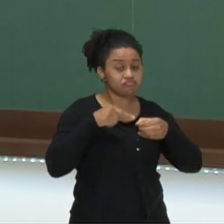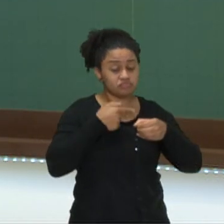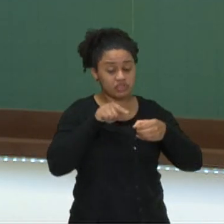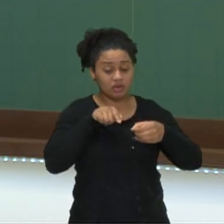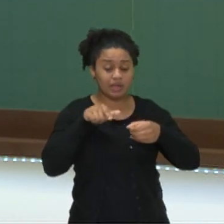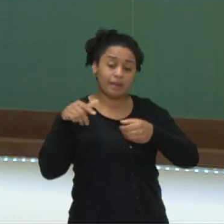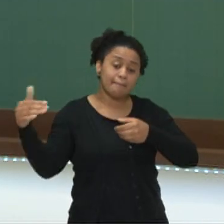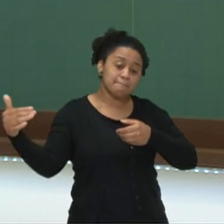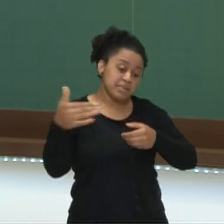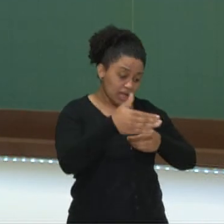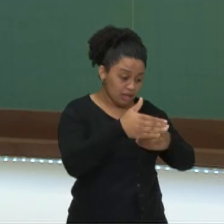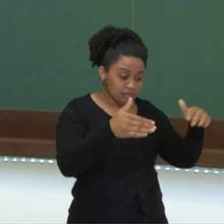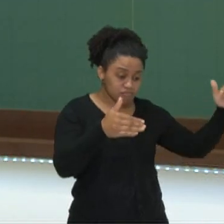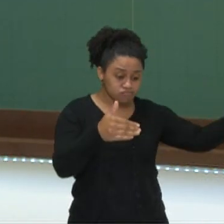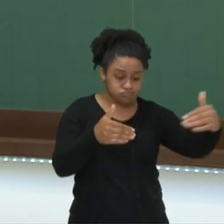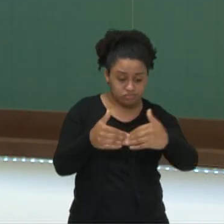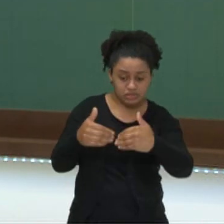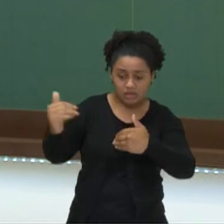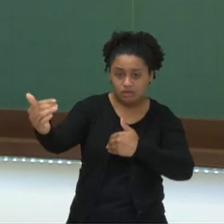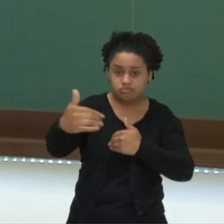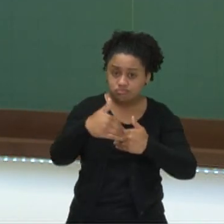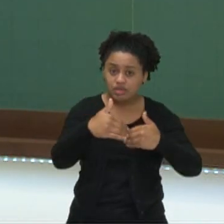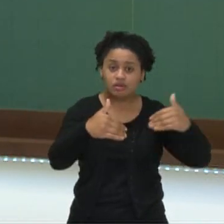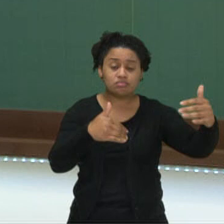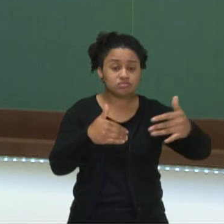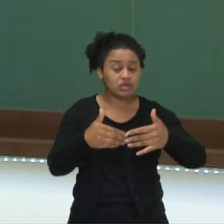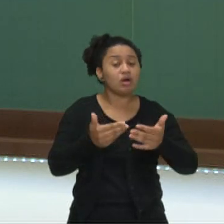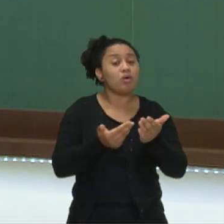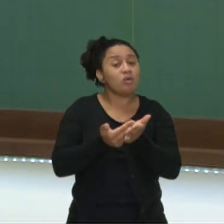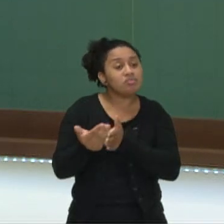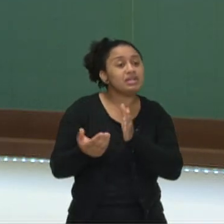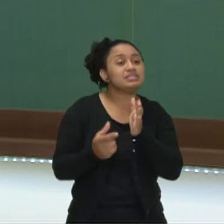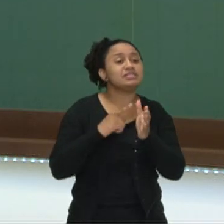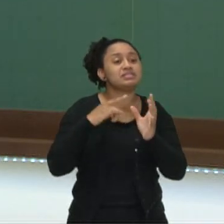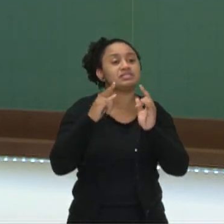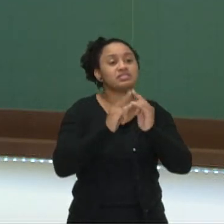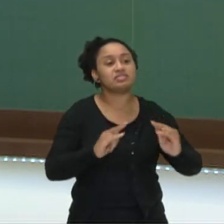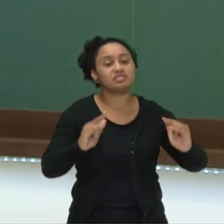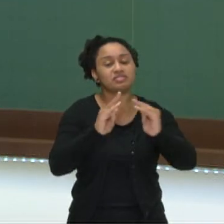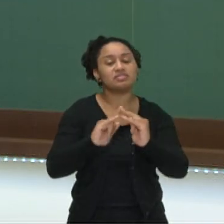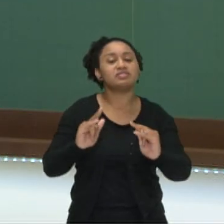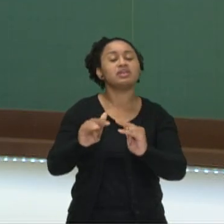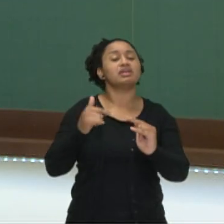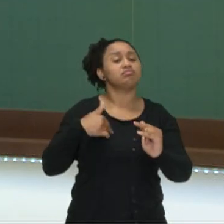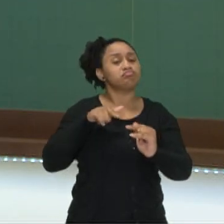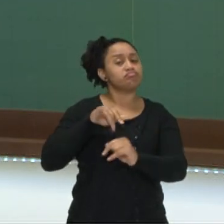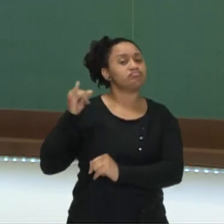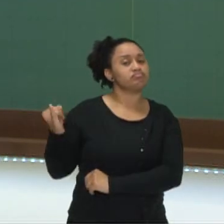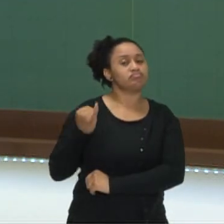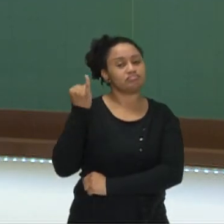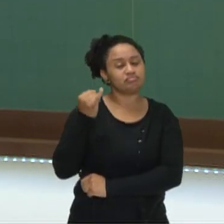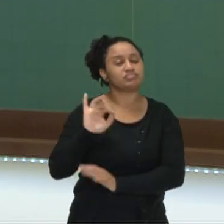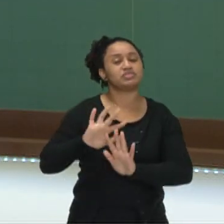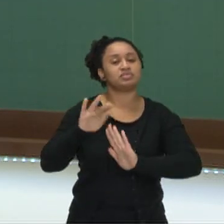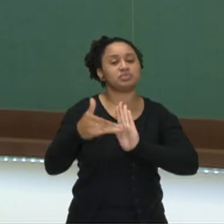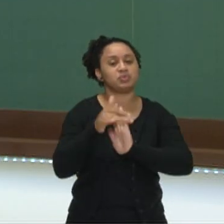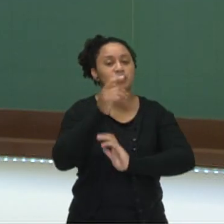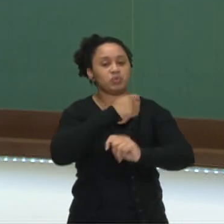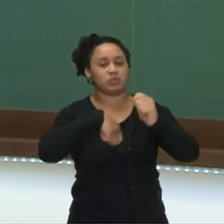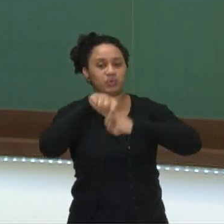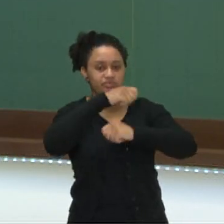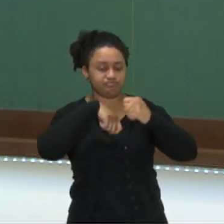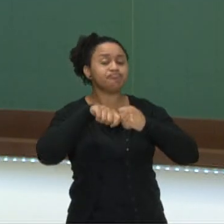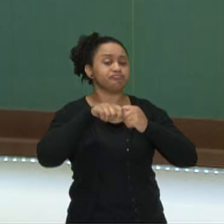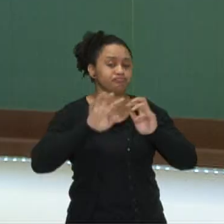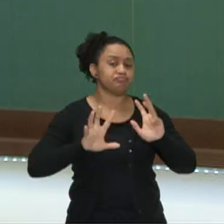comercial. Naquele cruzamento, a gente vai começar a ter o surgimento de feiras ali, que vão se tornar muito importantes para o comércio, né?